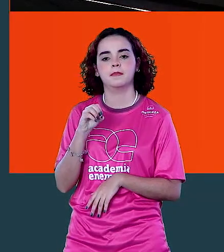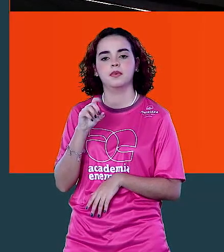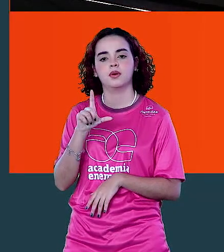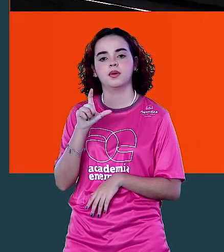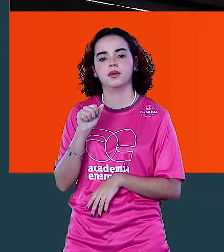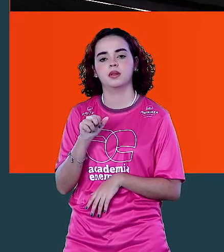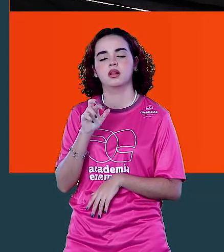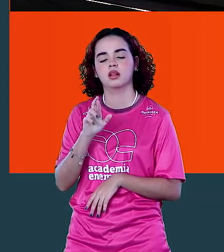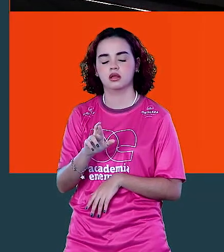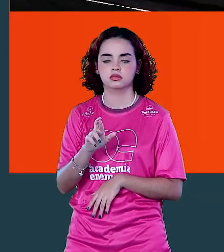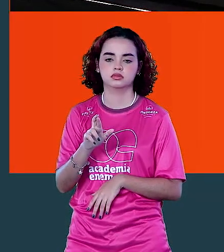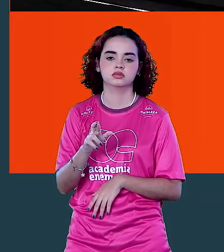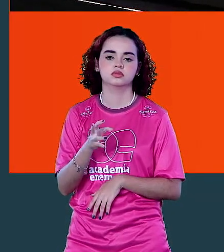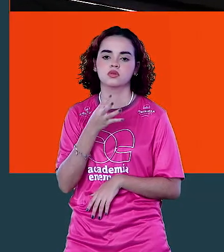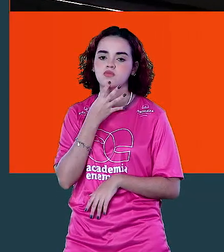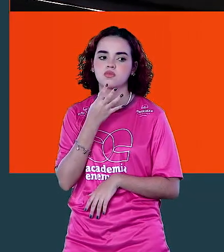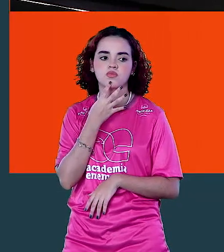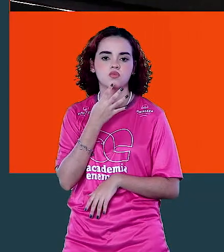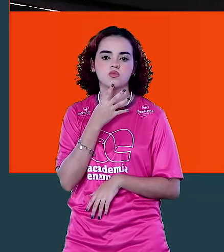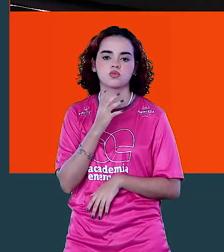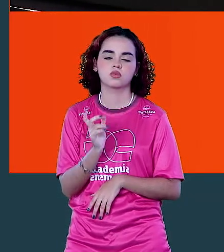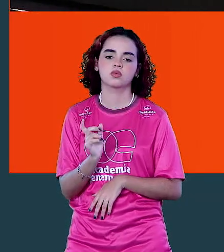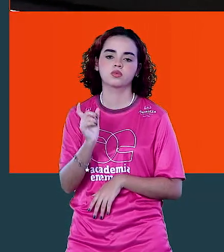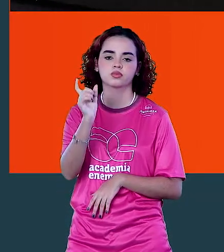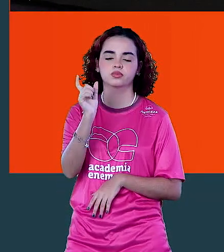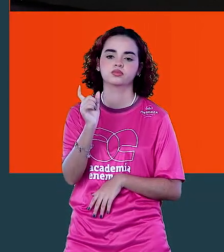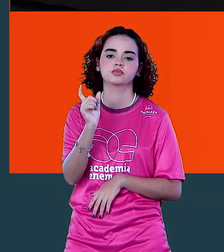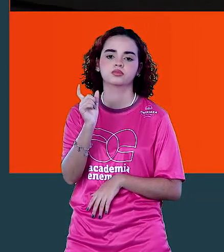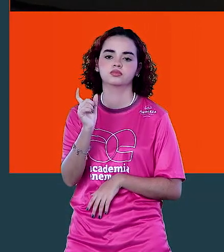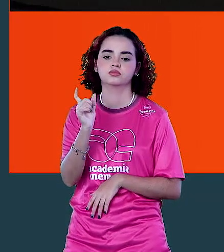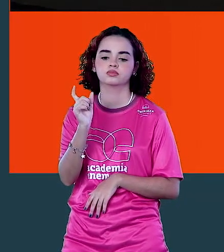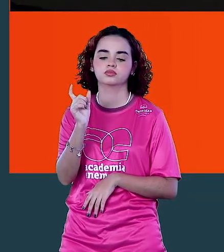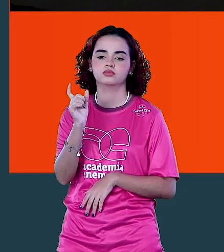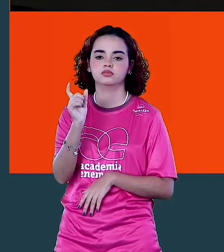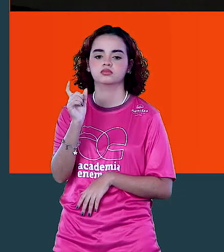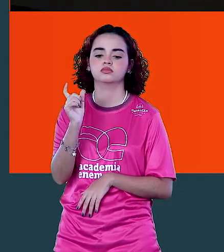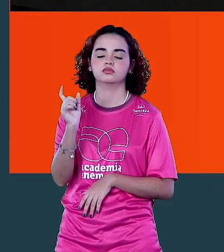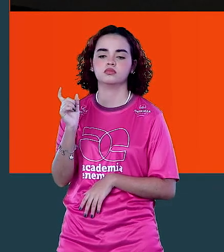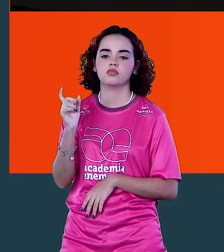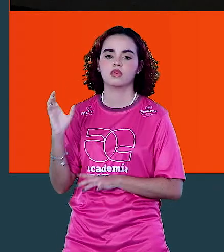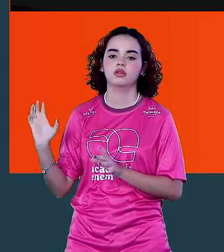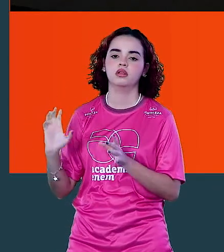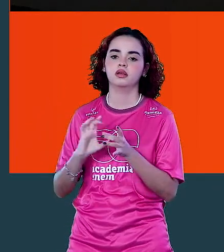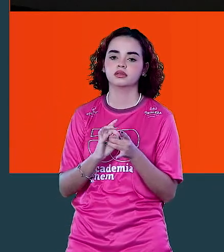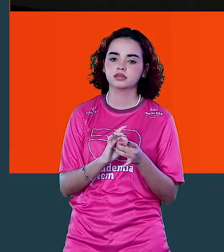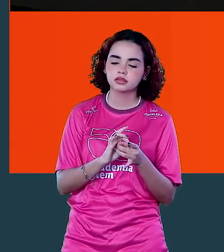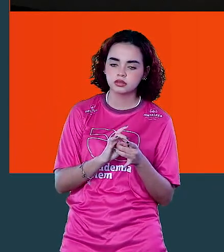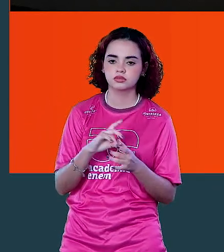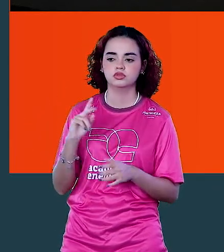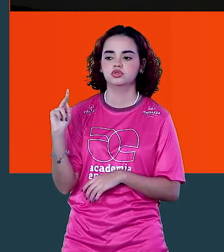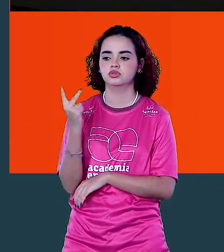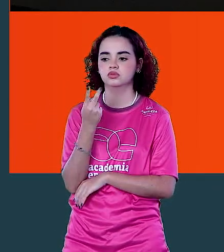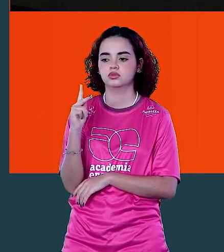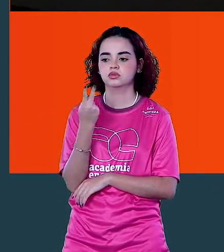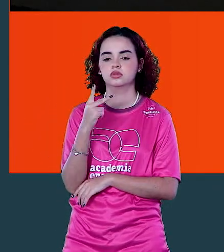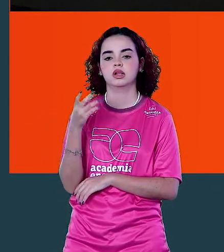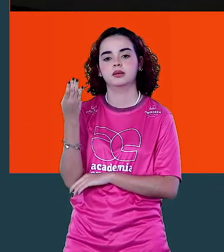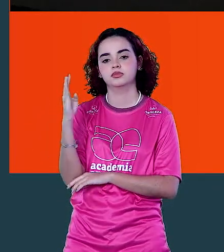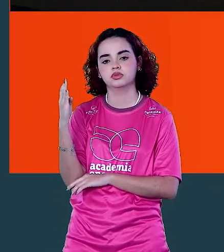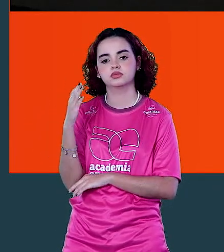A gente tem uma que é muito conhecida de vocês, que a gente chama de quê? Ligação de hidrogênio. Estudando biologia vocês veem muito isso.